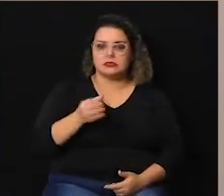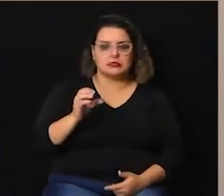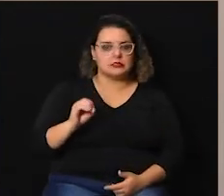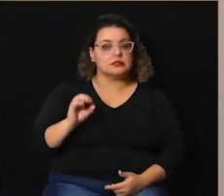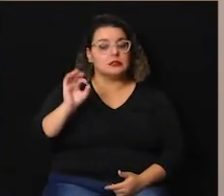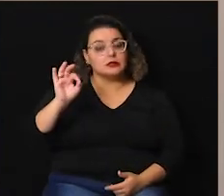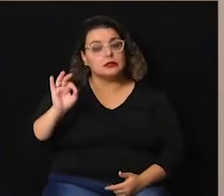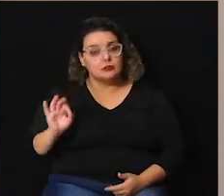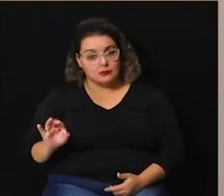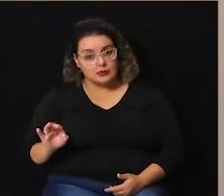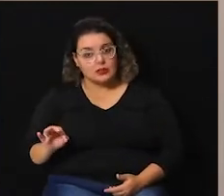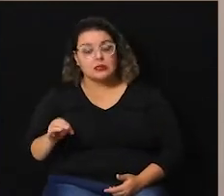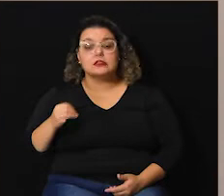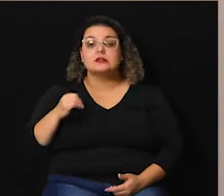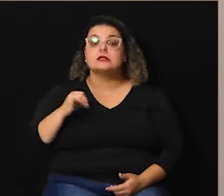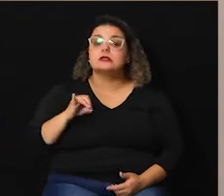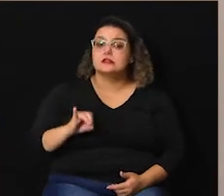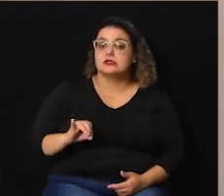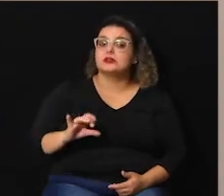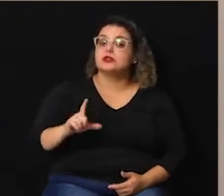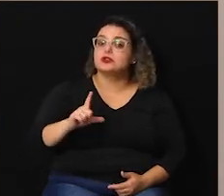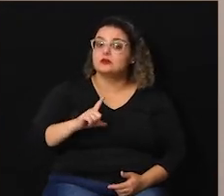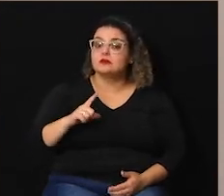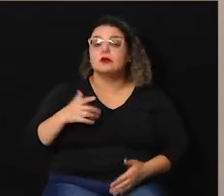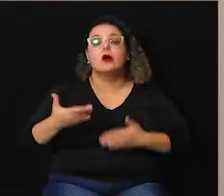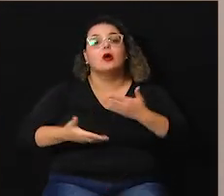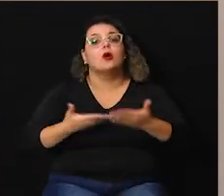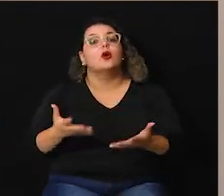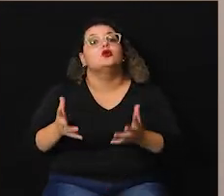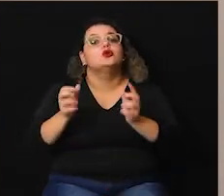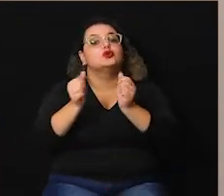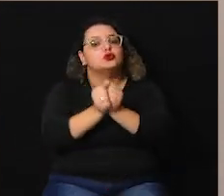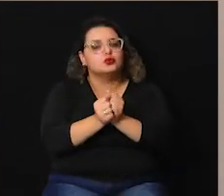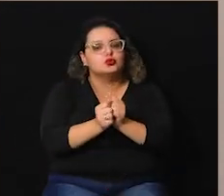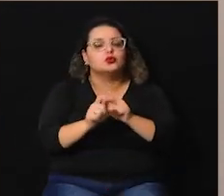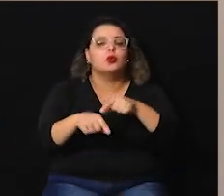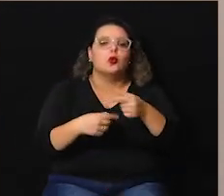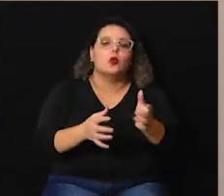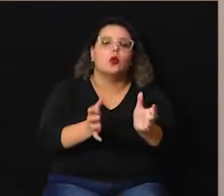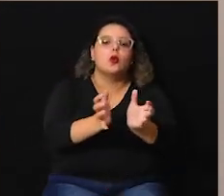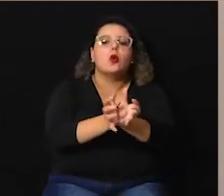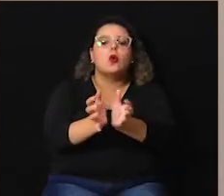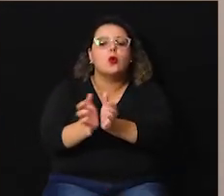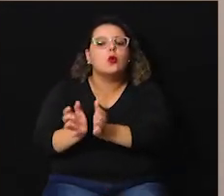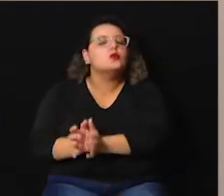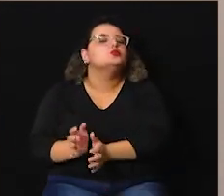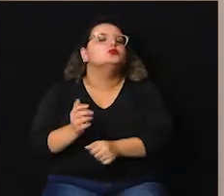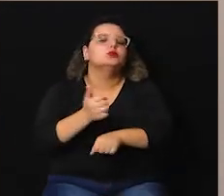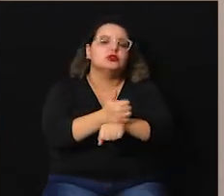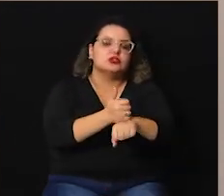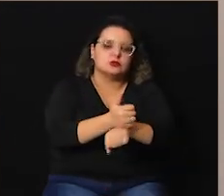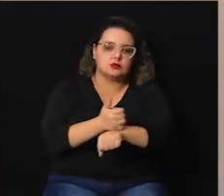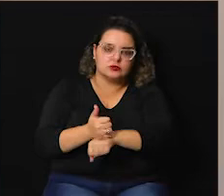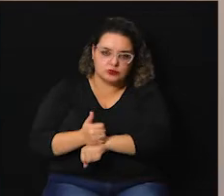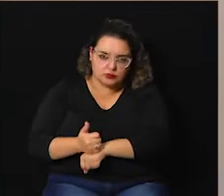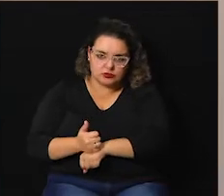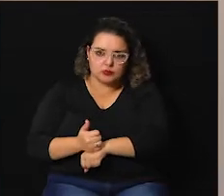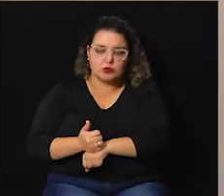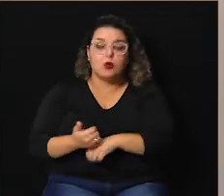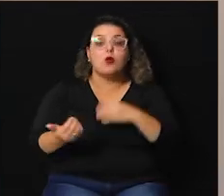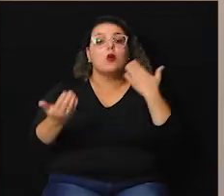60%, se houver um tratamento multiprofissional, onde eu já disse que o